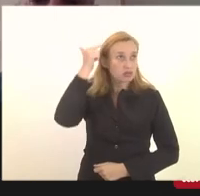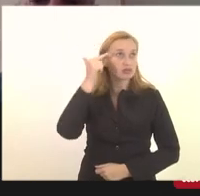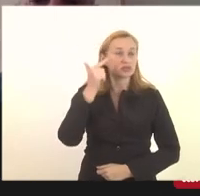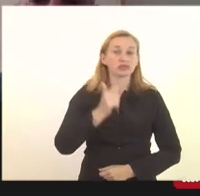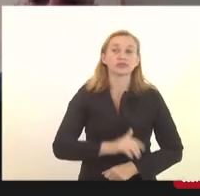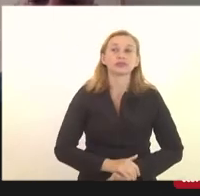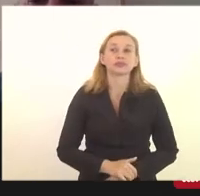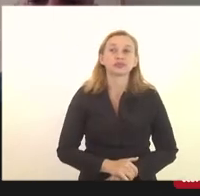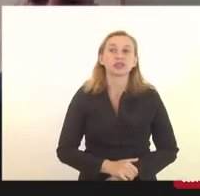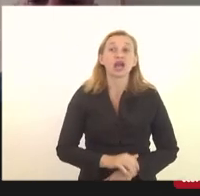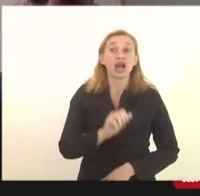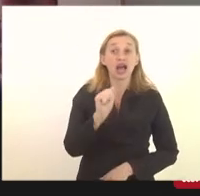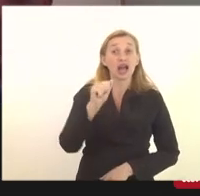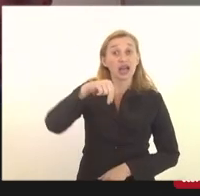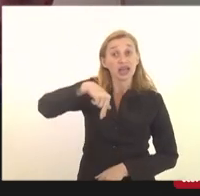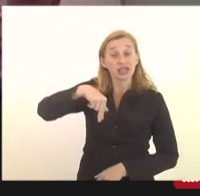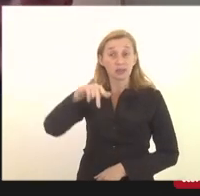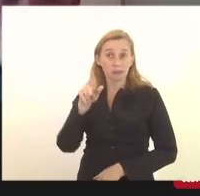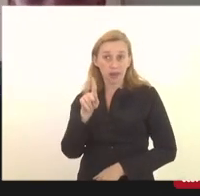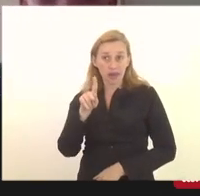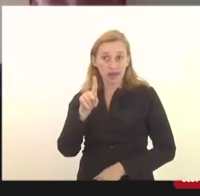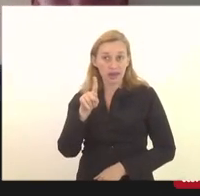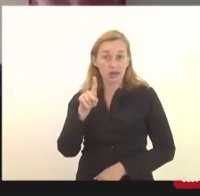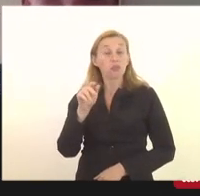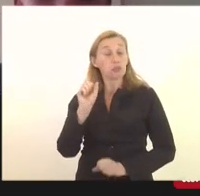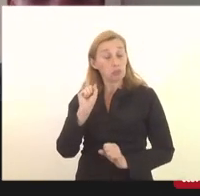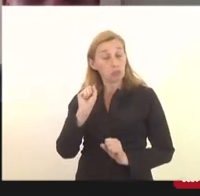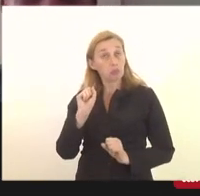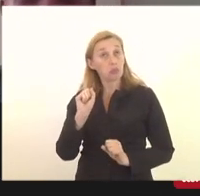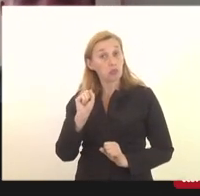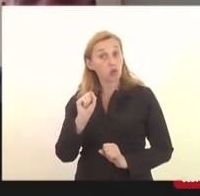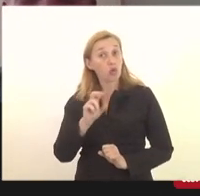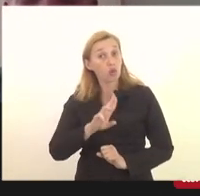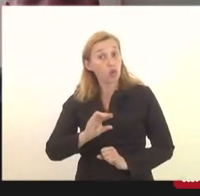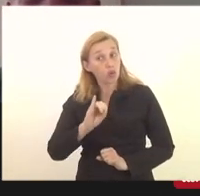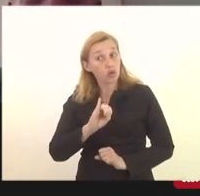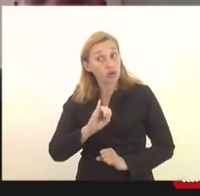Deputado Spall, a MP. Pois não?